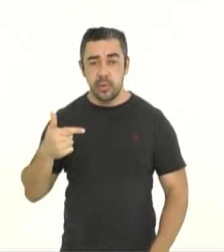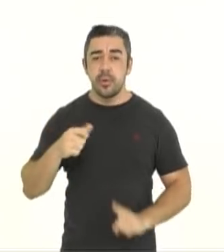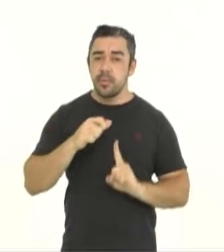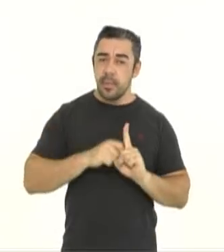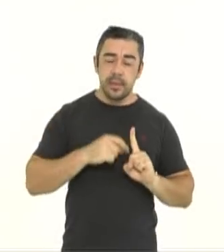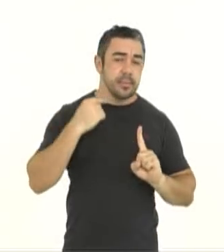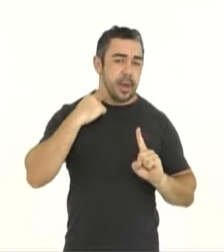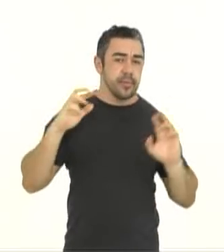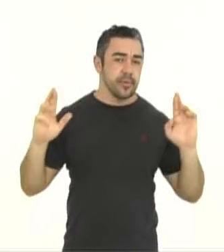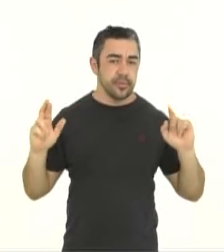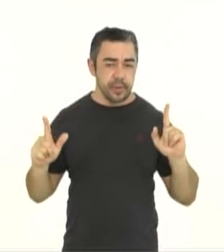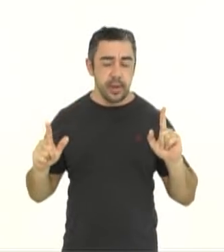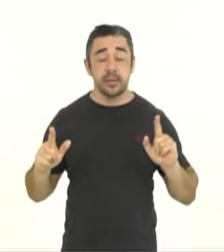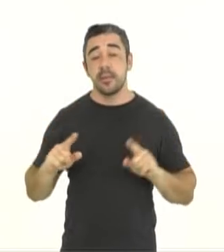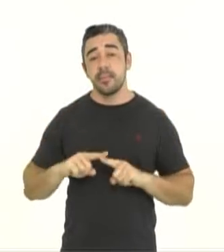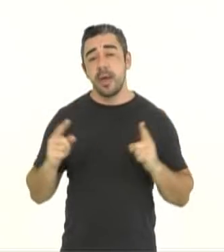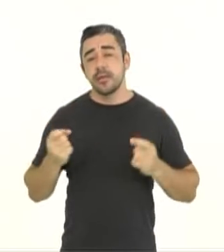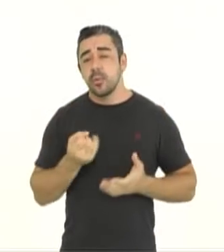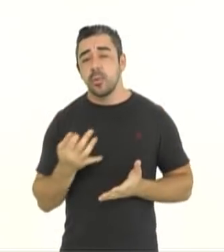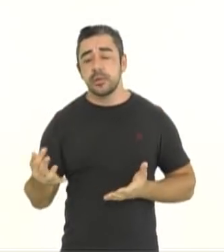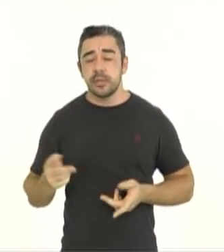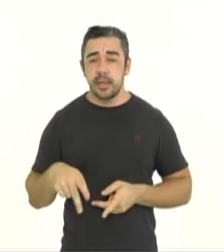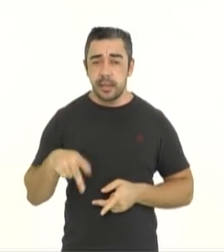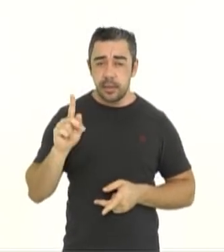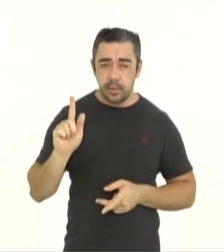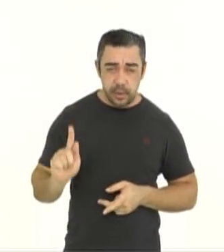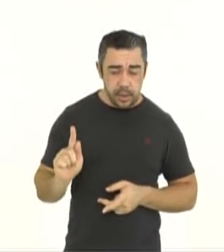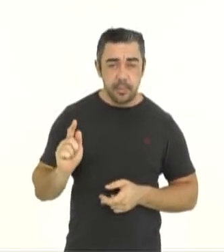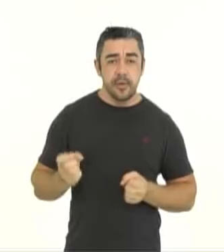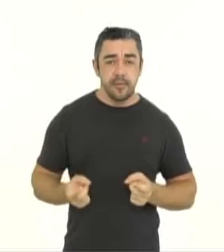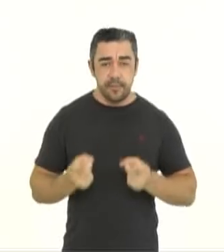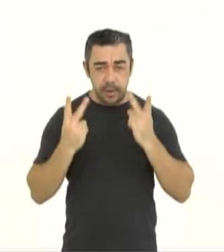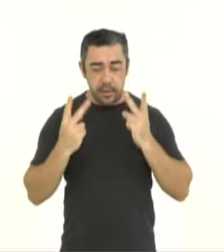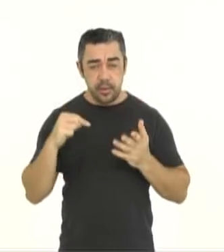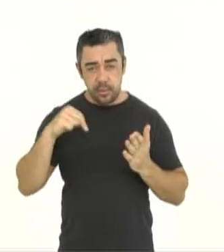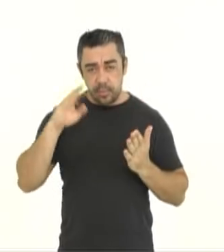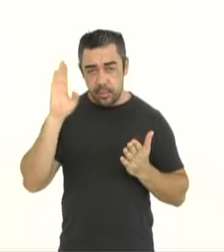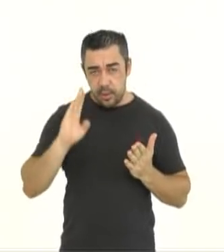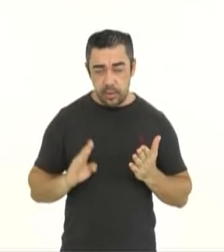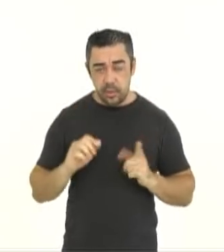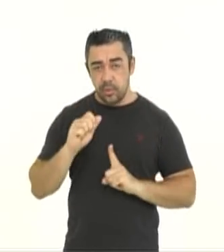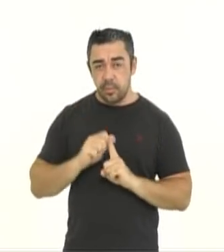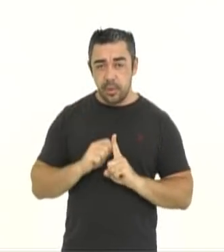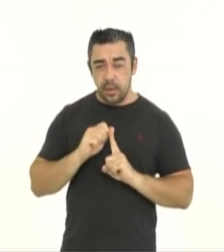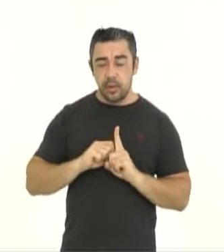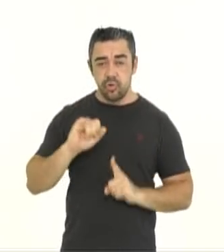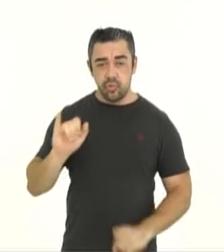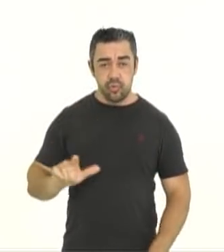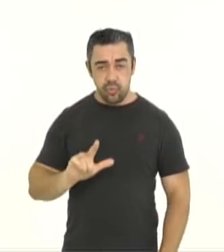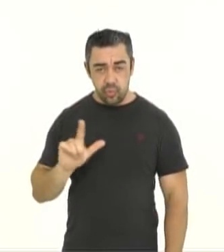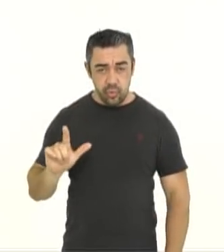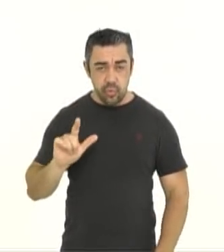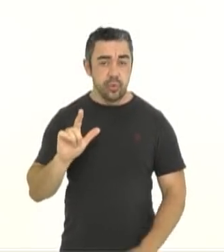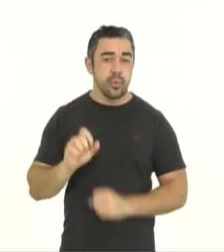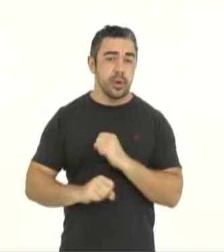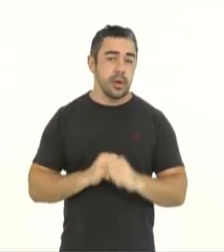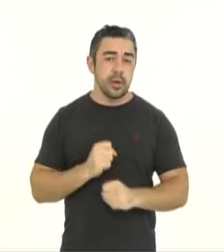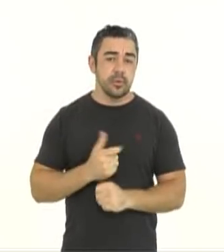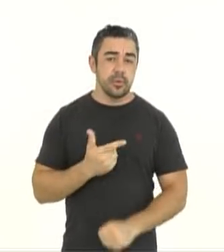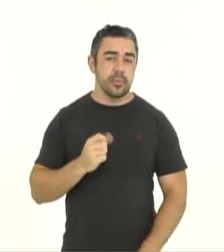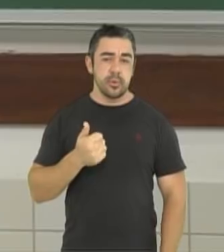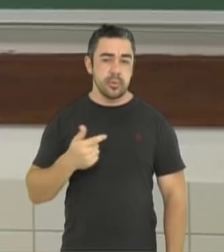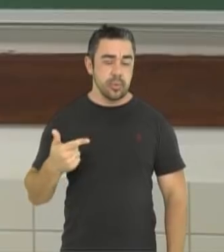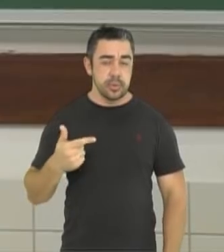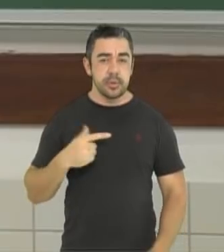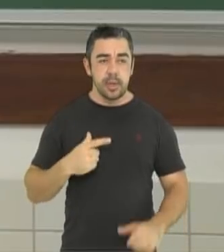maio de 2012, a quantidade em quilogramas de soja exportada pelo Brasil no mês de julho de 2012 foi de... Temos